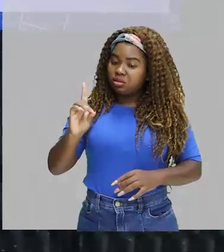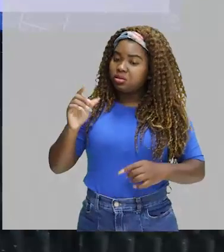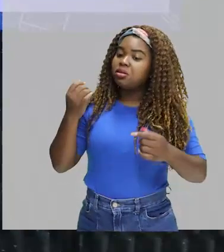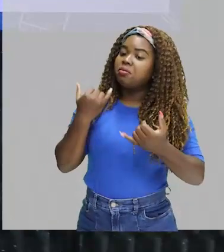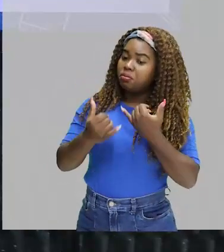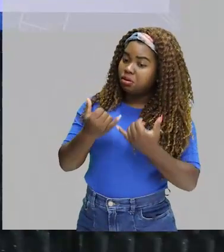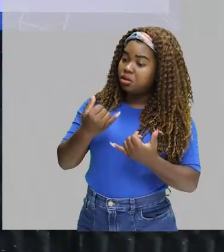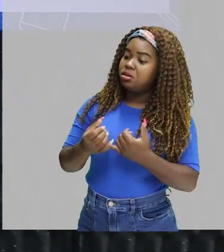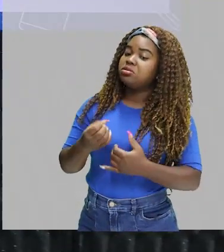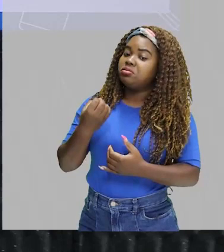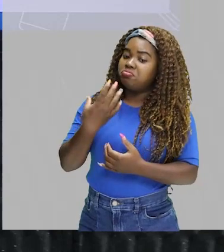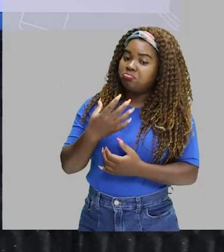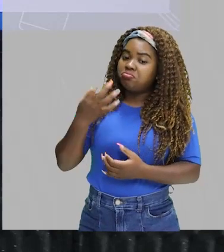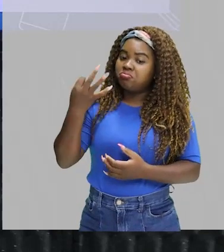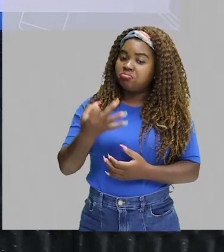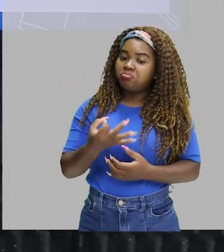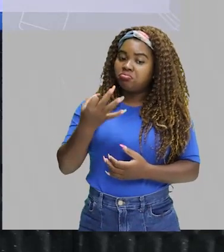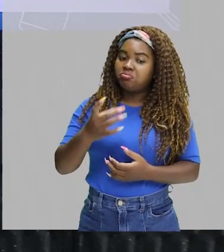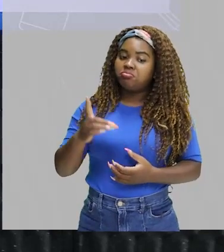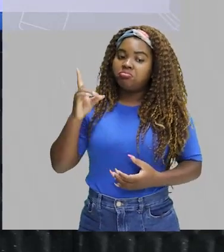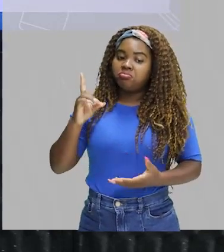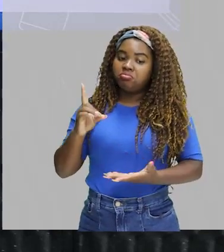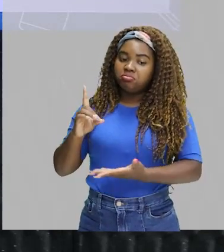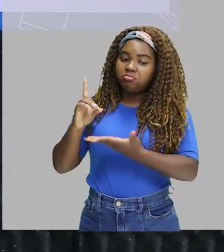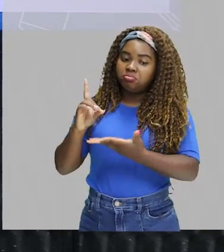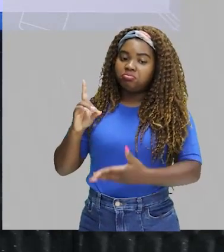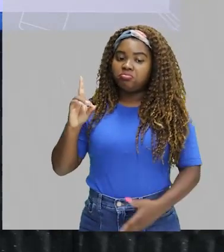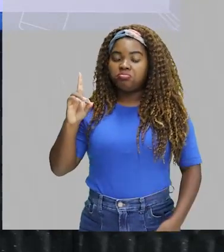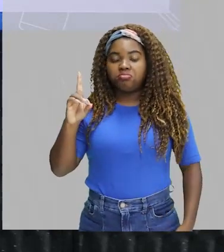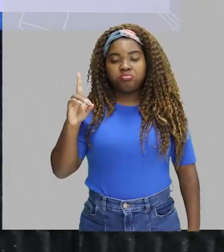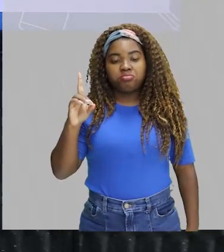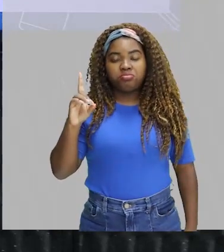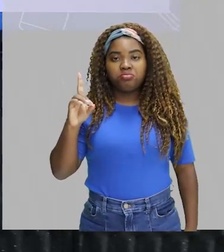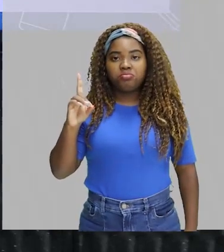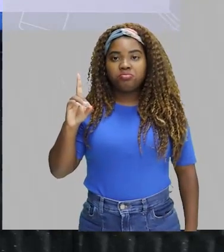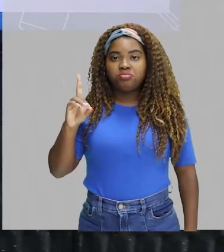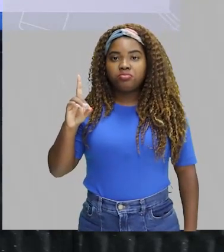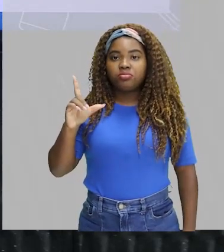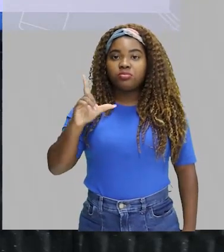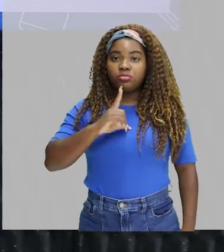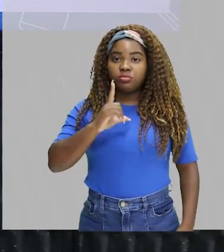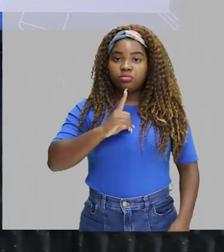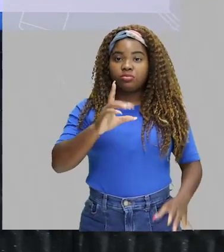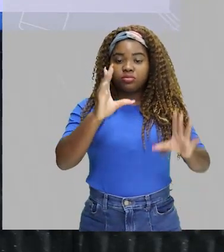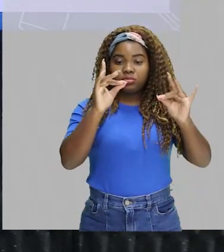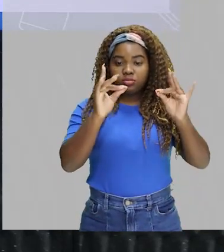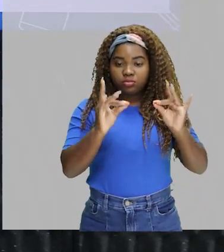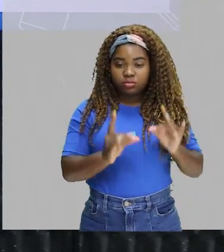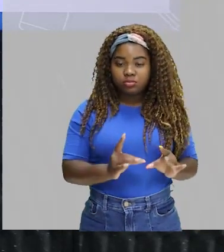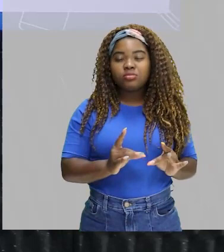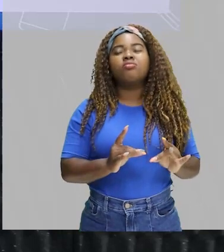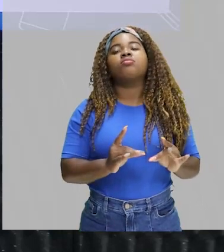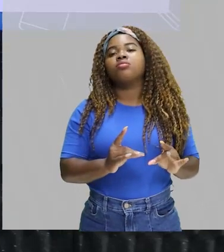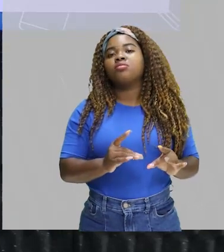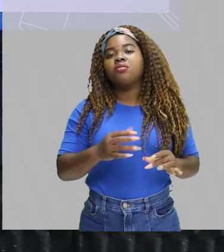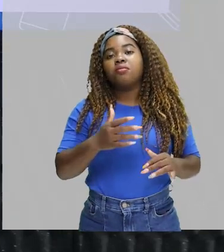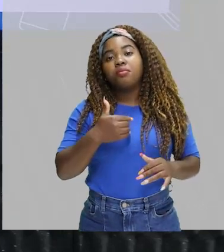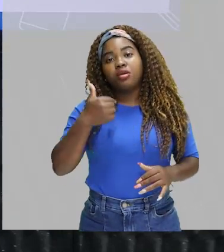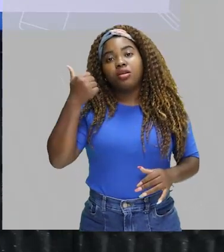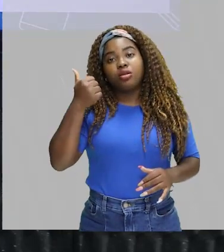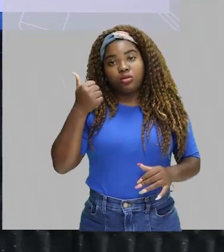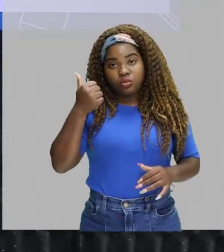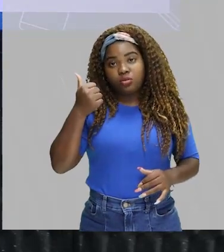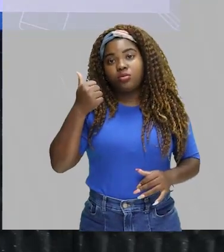mais contextualizada, seria a letra D de dado, portanto. Tá? Ela tem uma descrição muito mais